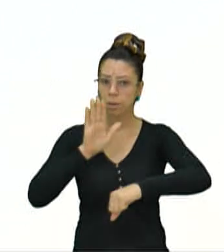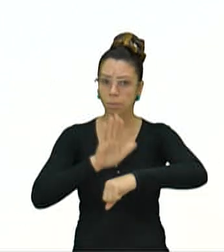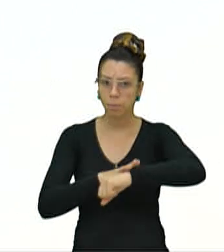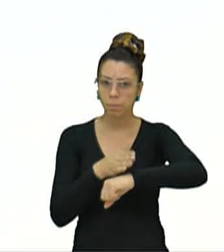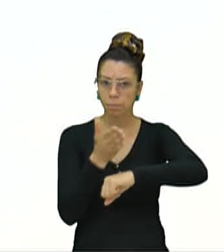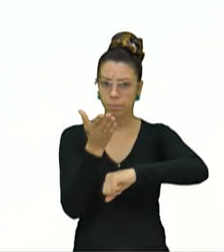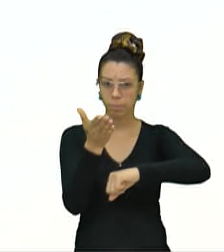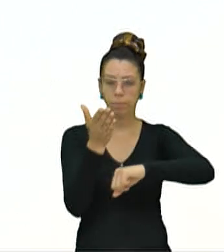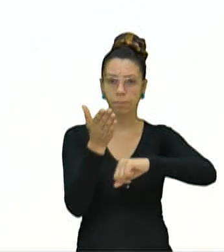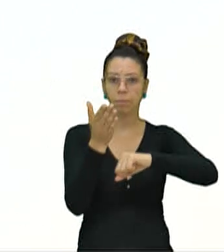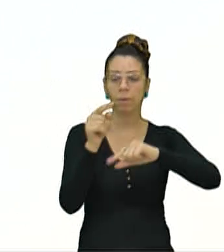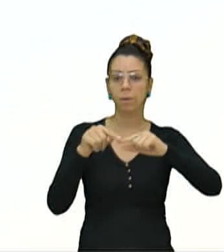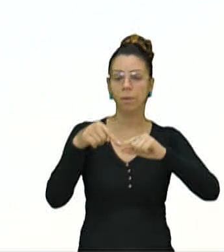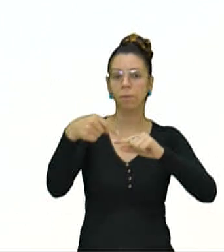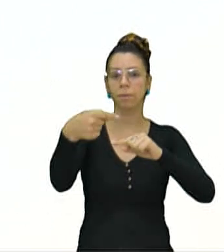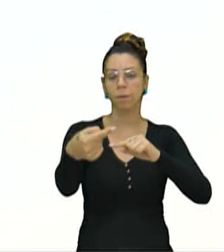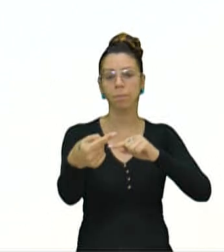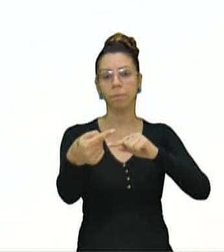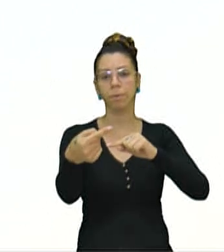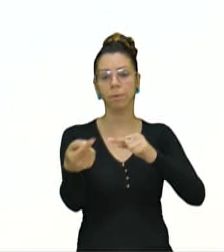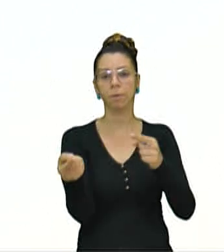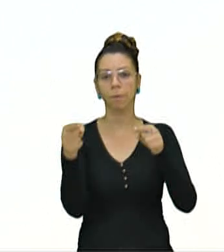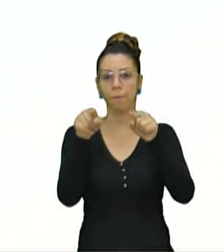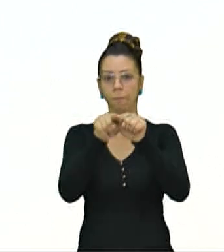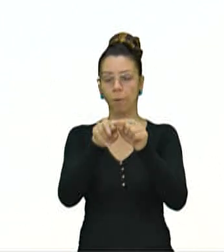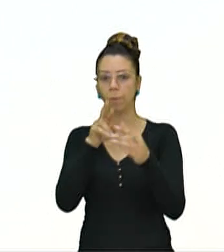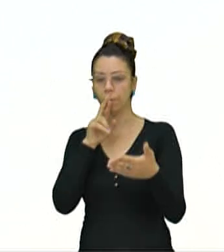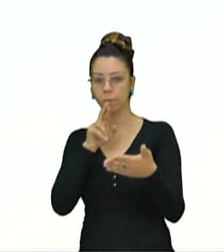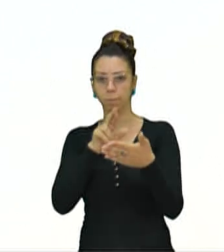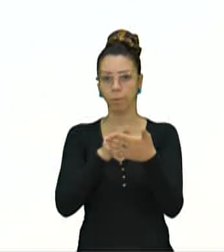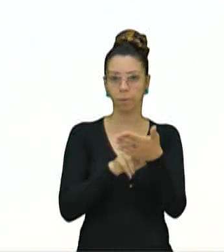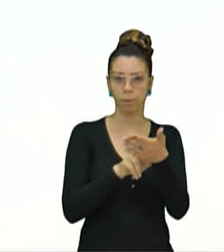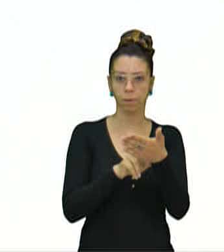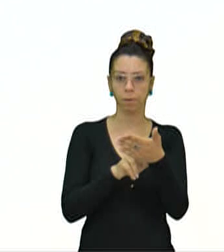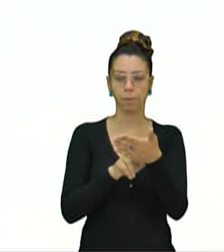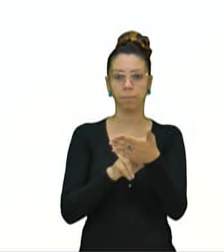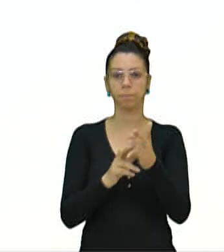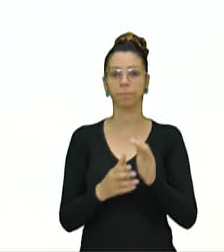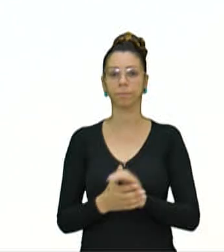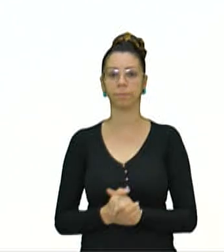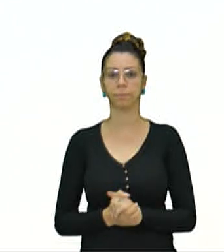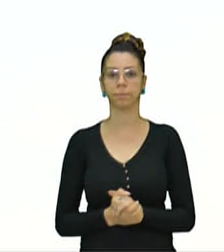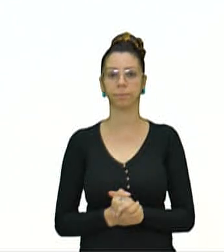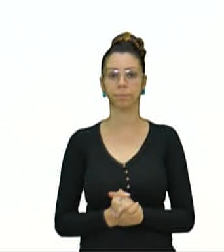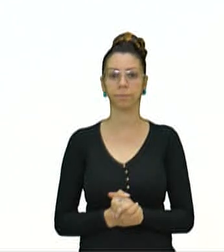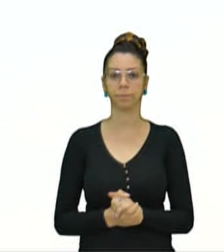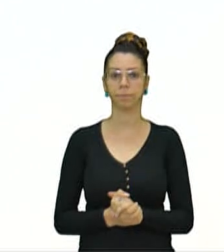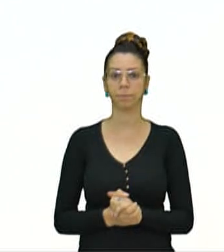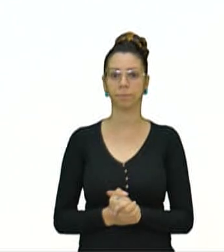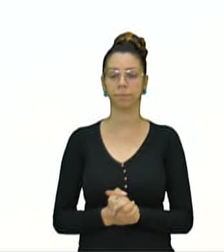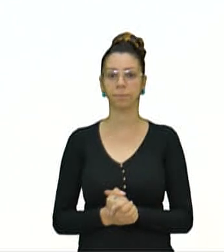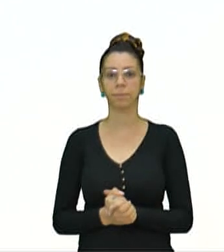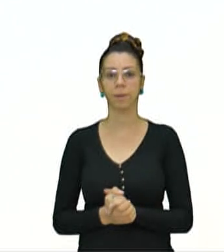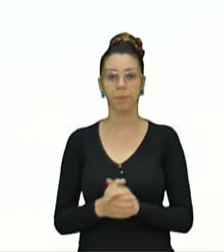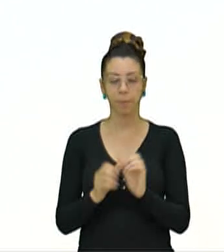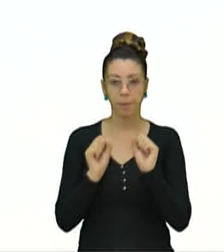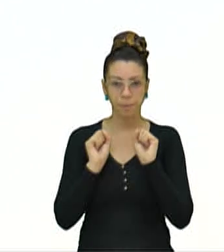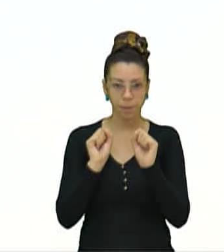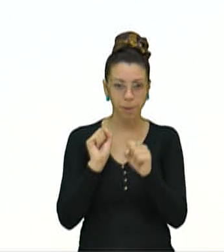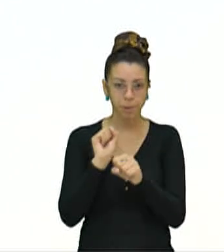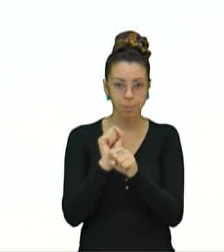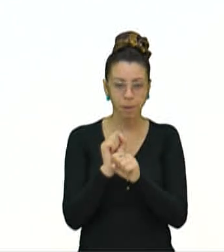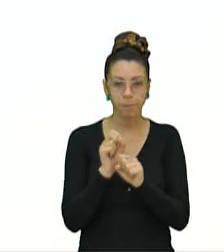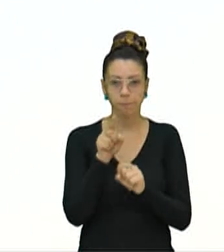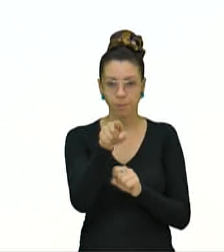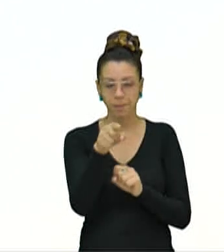vocês aí e daqui a pouco vocês respondem essa questão para mim. Até mais, até daqui a pouquinho e show